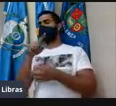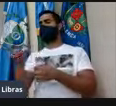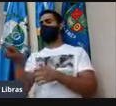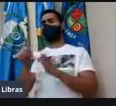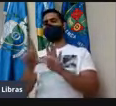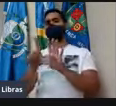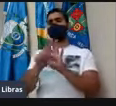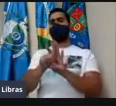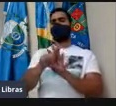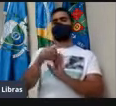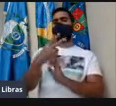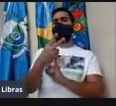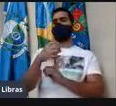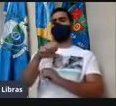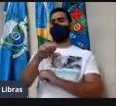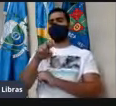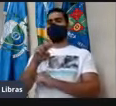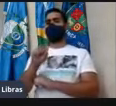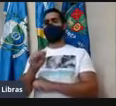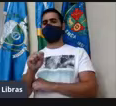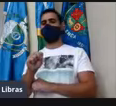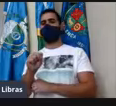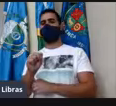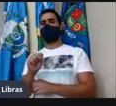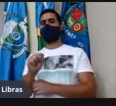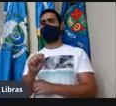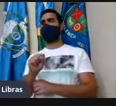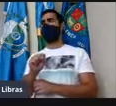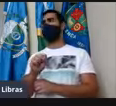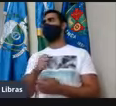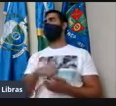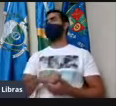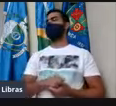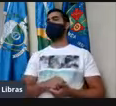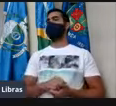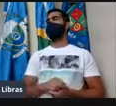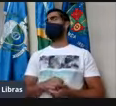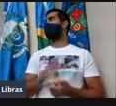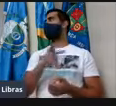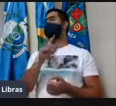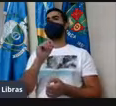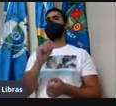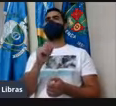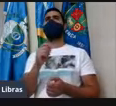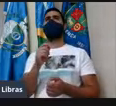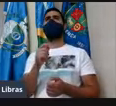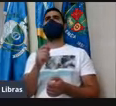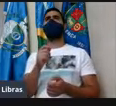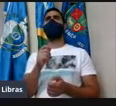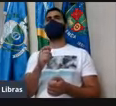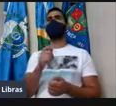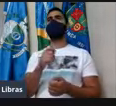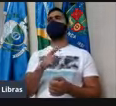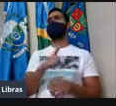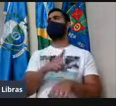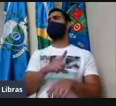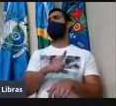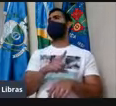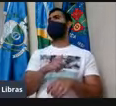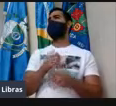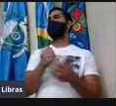Lei Municipal 2958, de 11 de maio de 2017, que dispõe sobre a cobrança por tempo fracionado